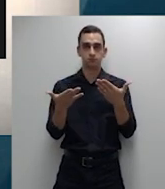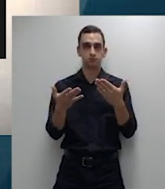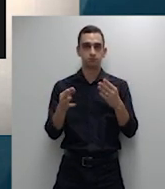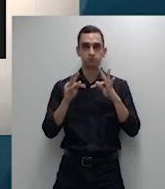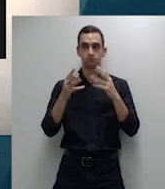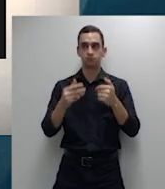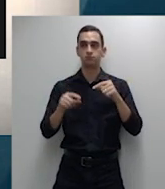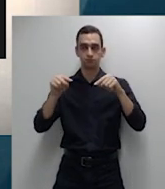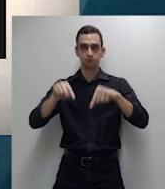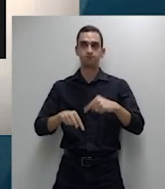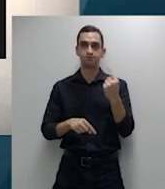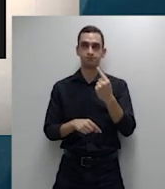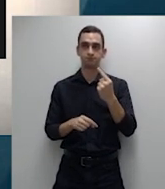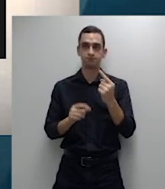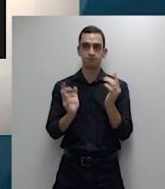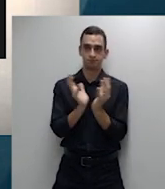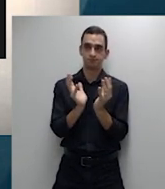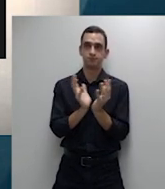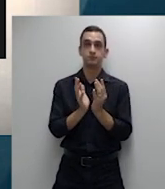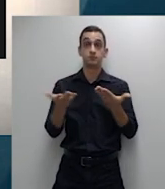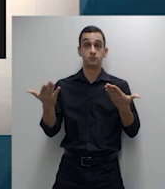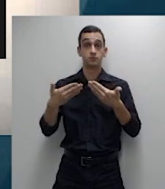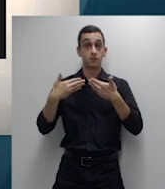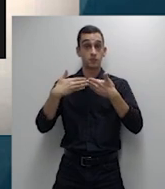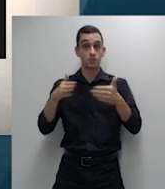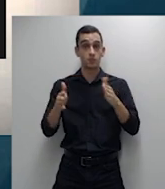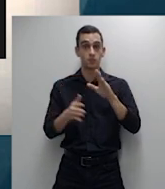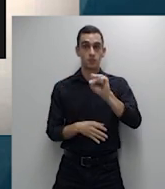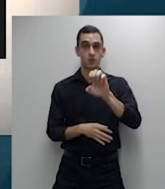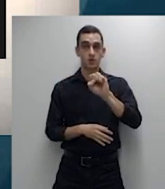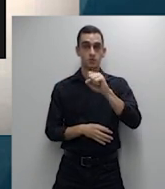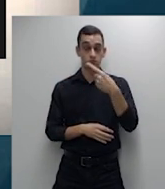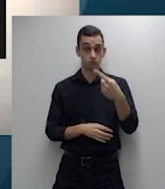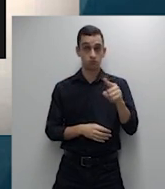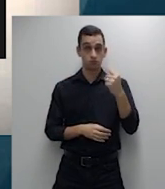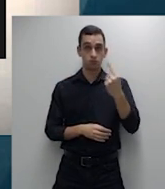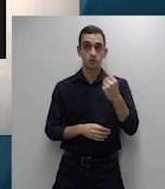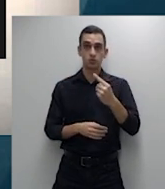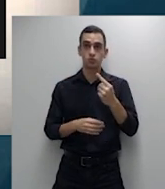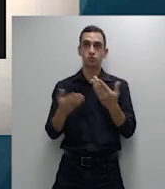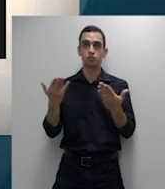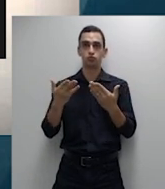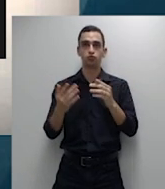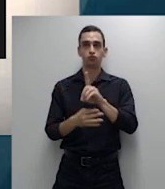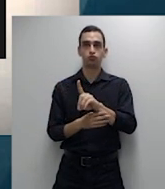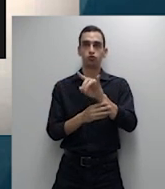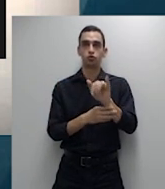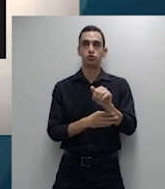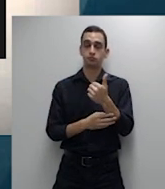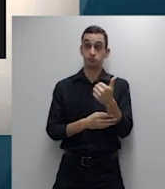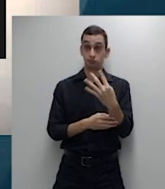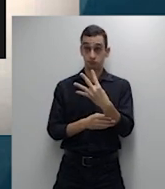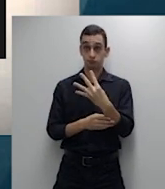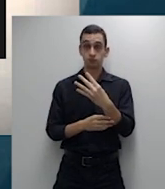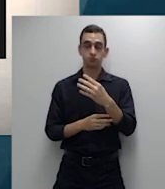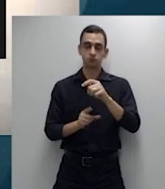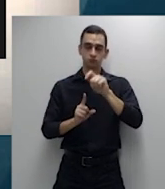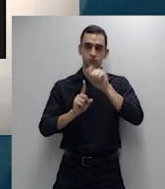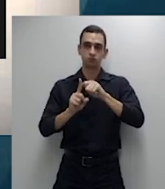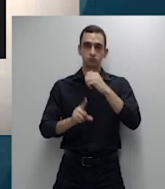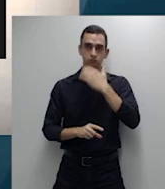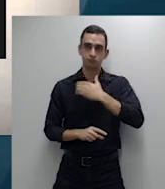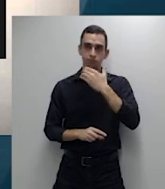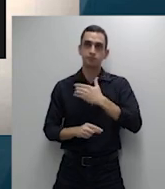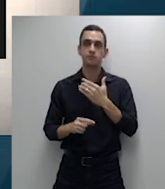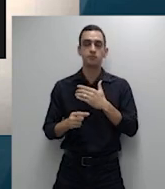primeira turma declara aberta a sessão da primeira turma de 14 12/2021 com saudação a